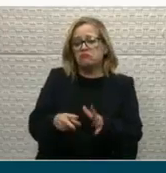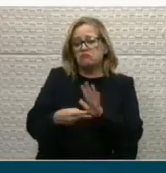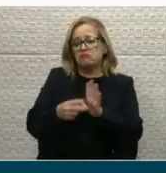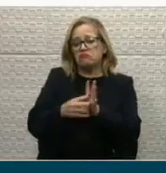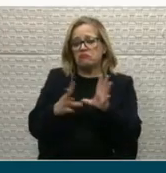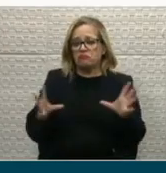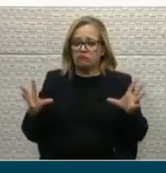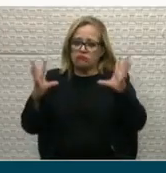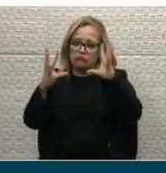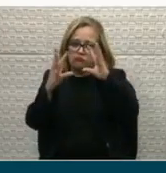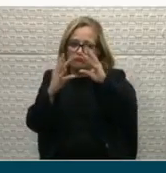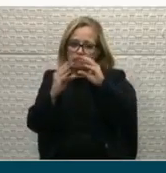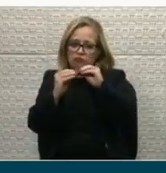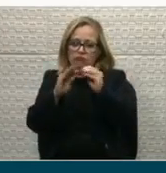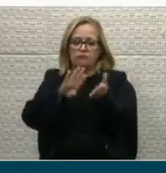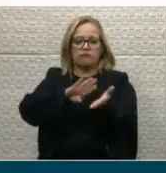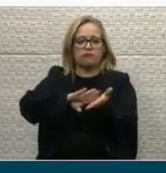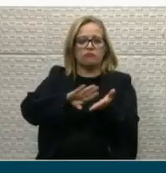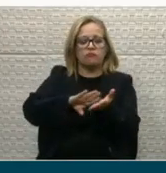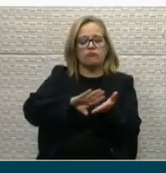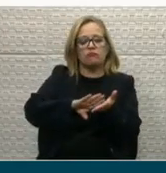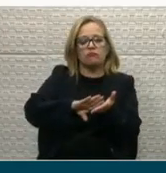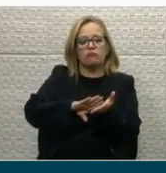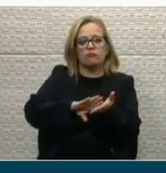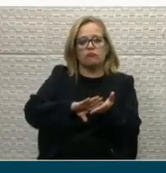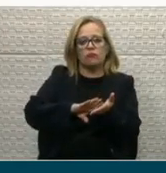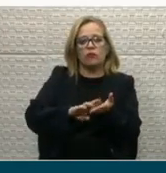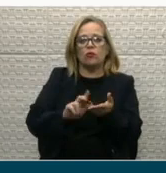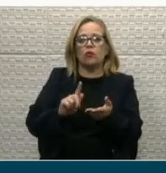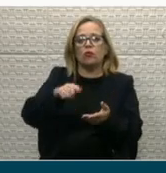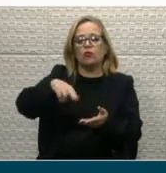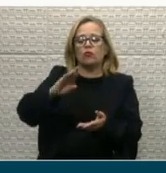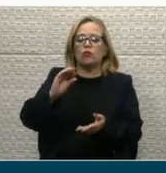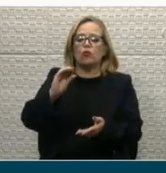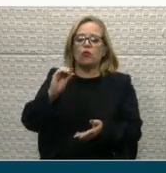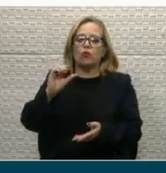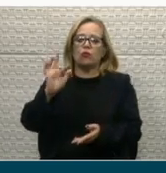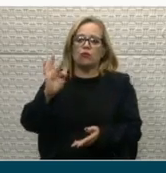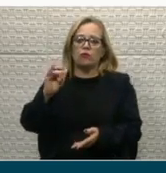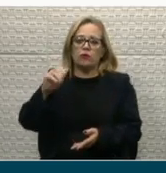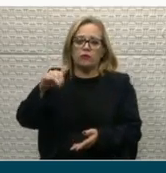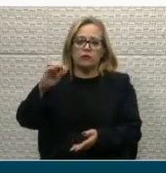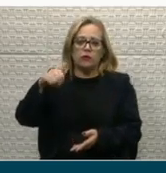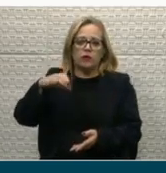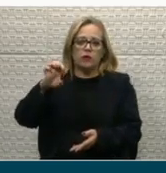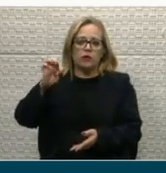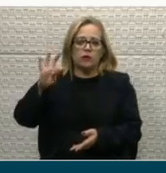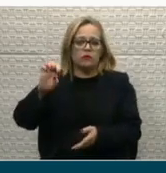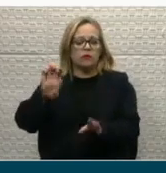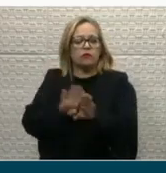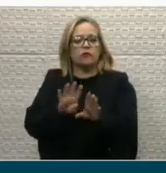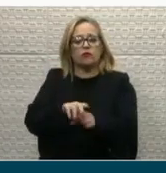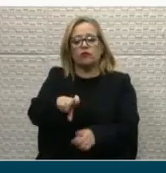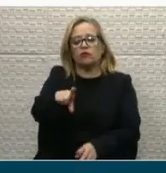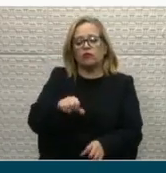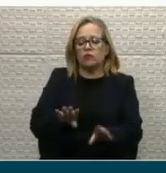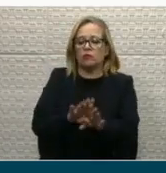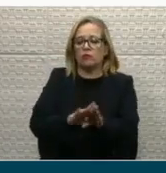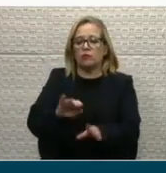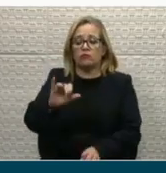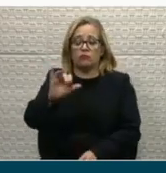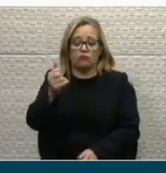procedimento prático, seria extrair os coeficientes, tanto de x quanto de y, lembrando que o